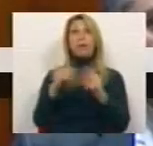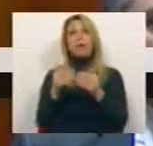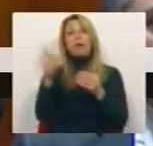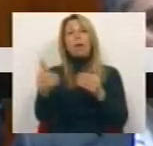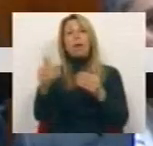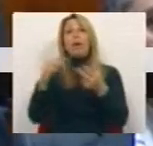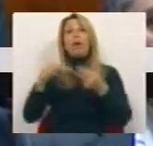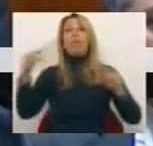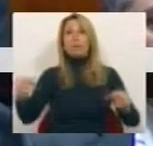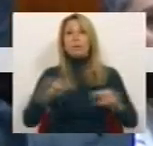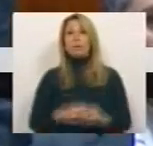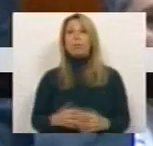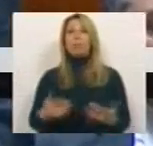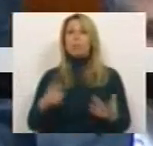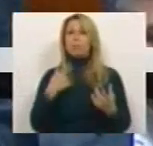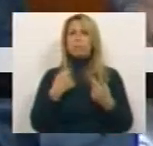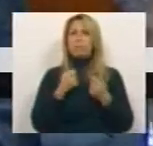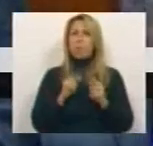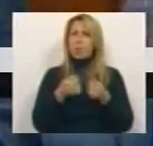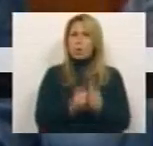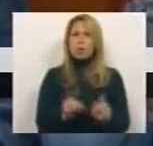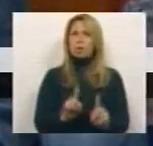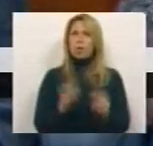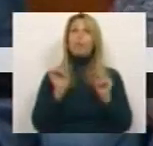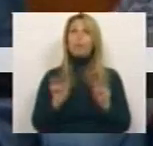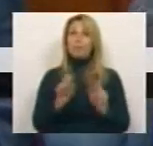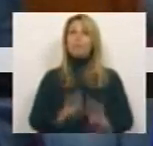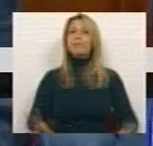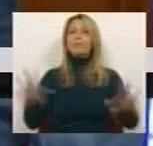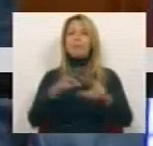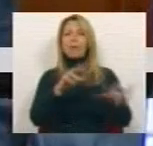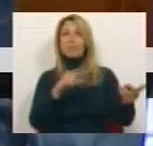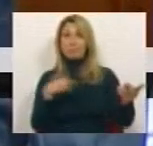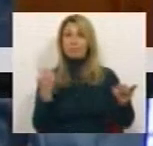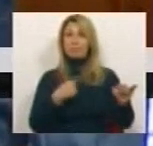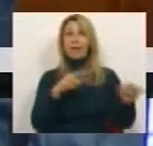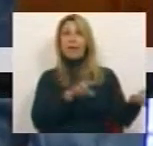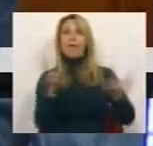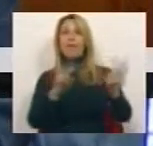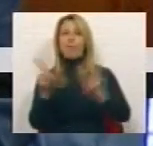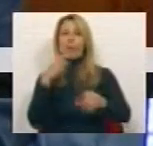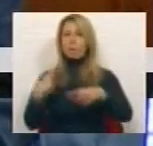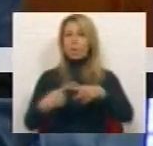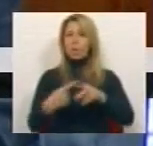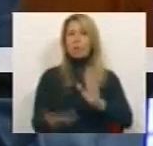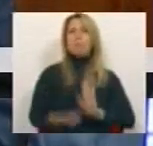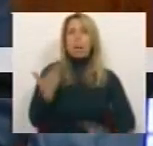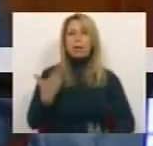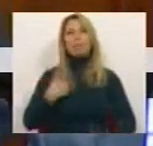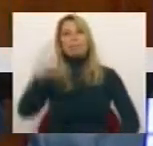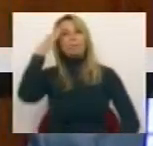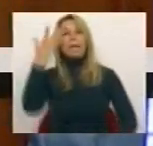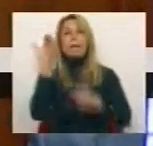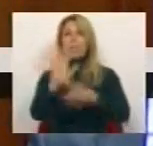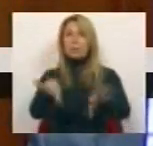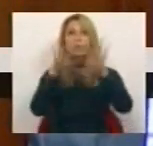supramunicipais. Não vos escondo que esta é uma das nossas reformas mais ambiciosas e sentimos que, apesar de exemplos como os que chegam,